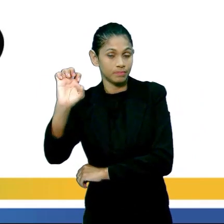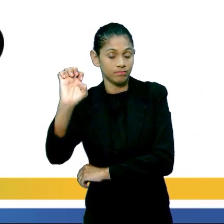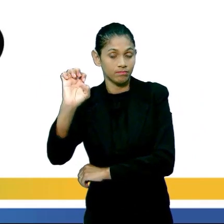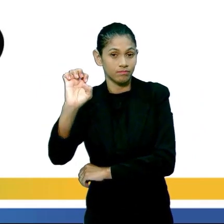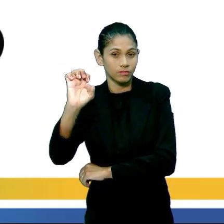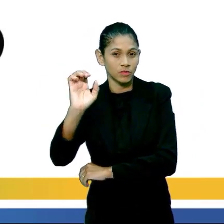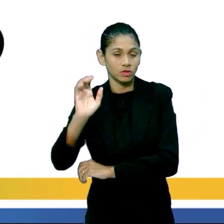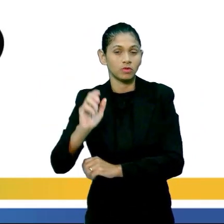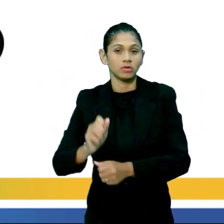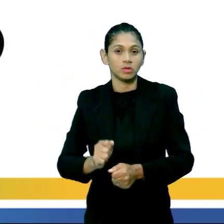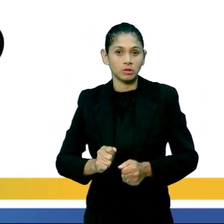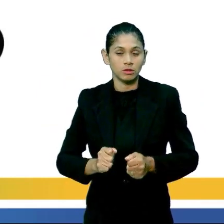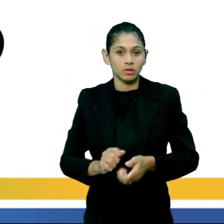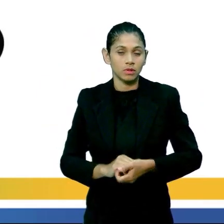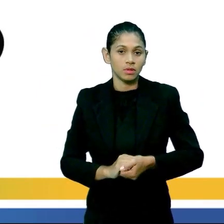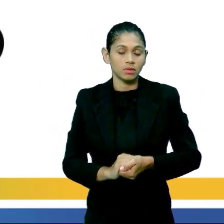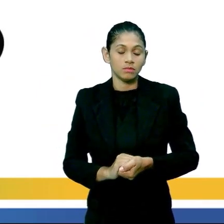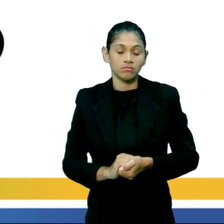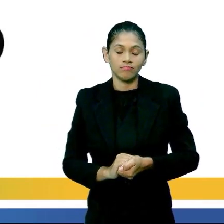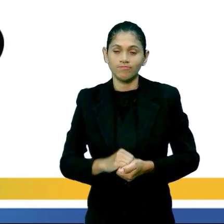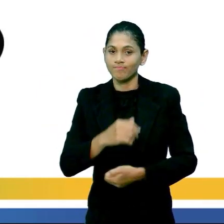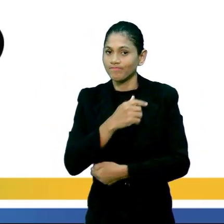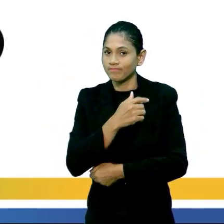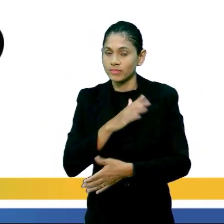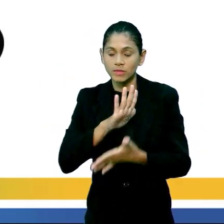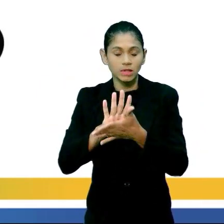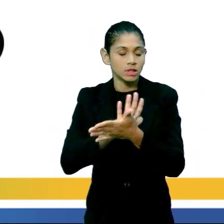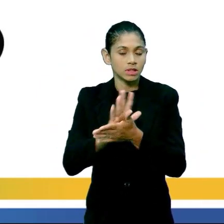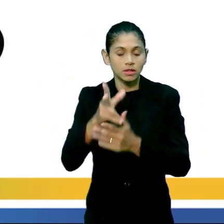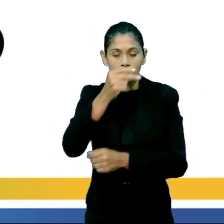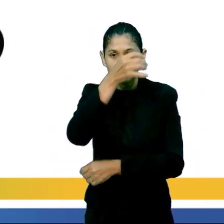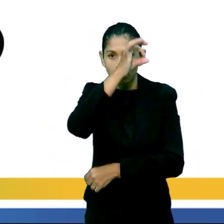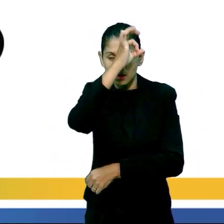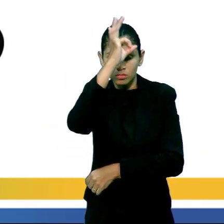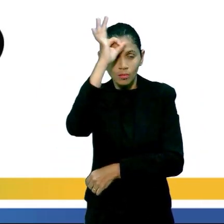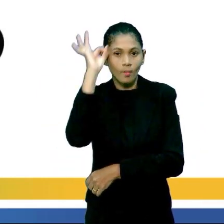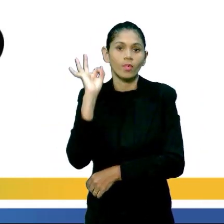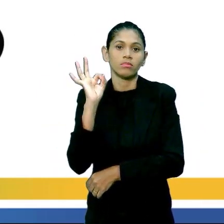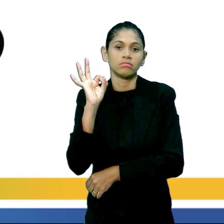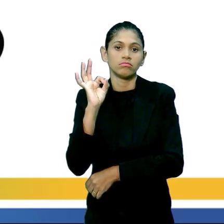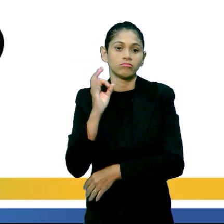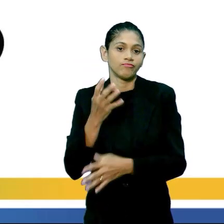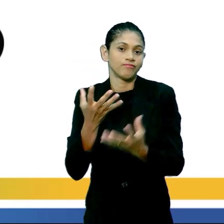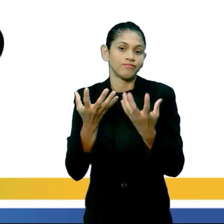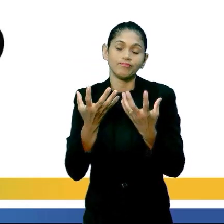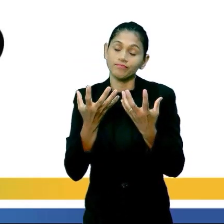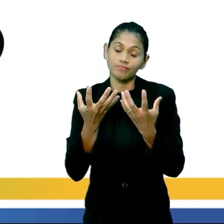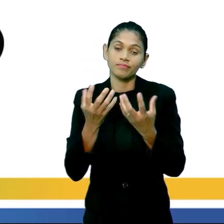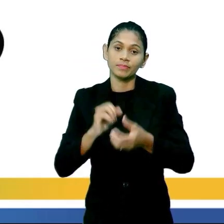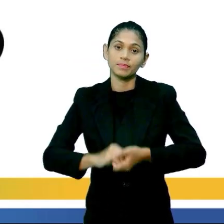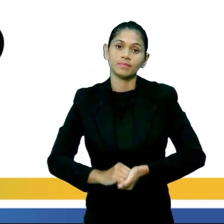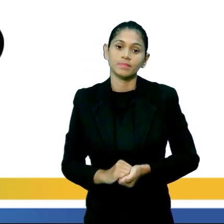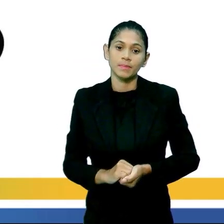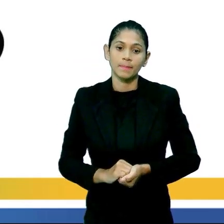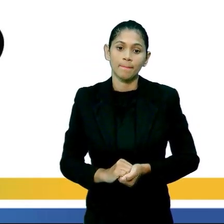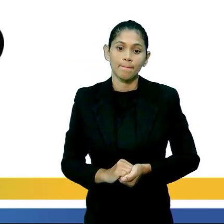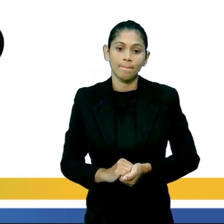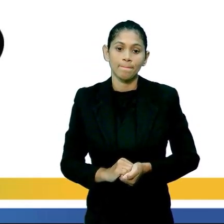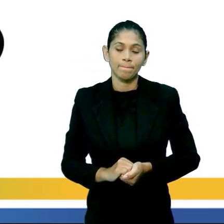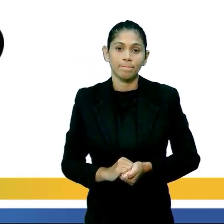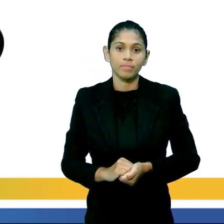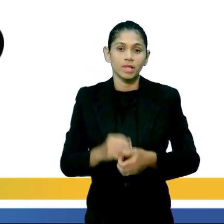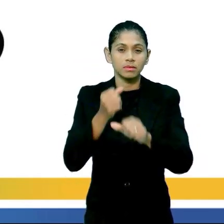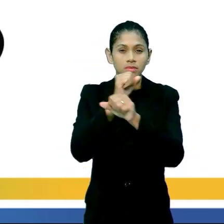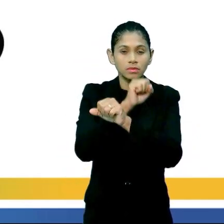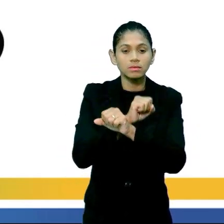foi forçada. Ninguém desejou isso. O tráfico negreiro durou até o ano 1850,